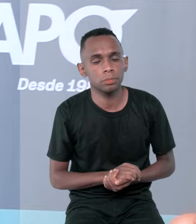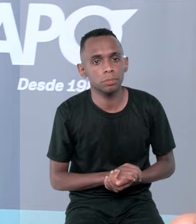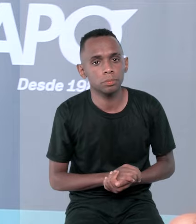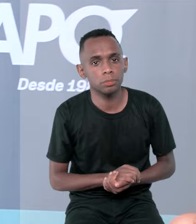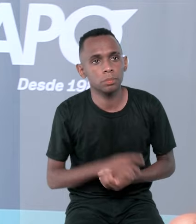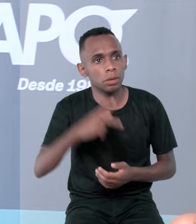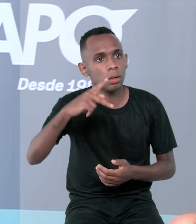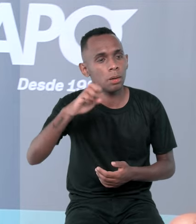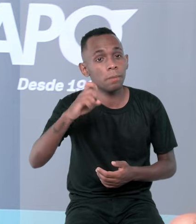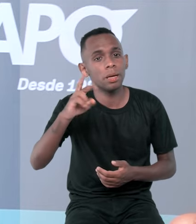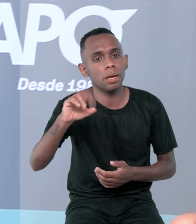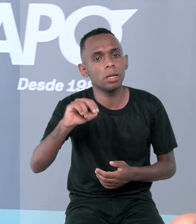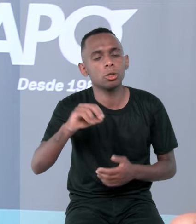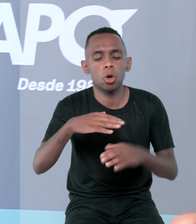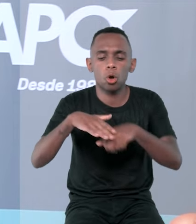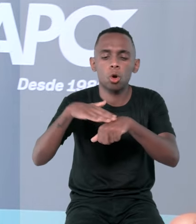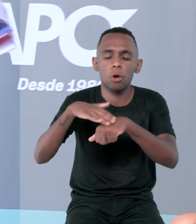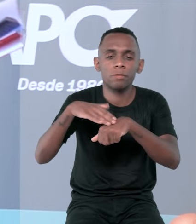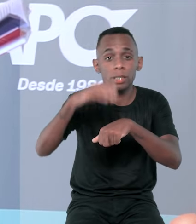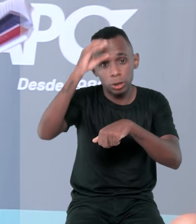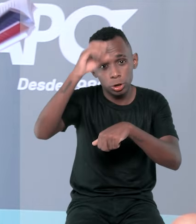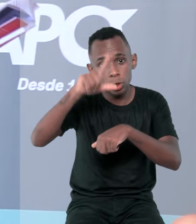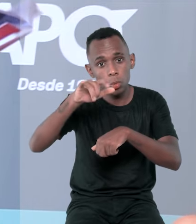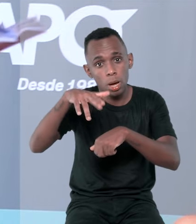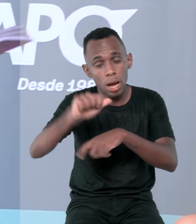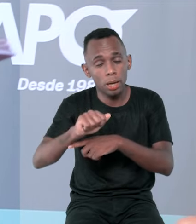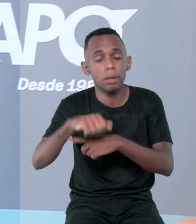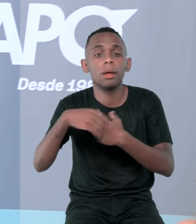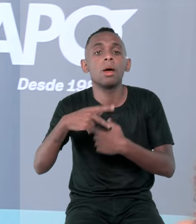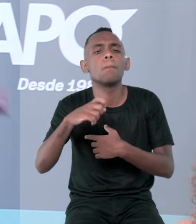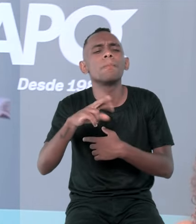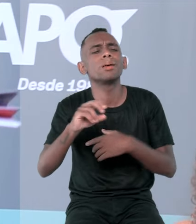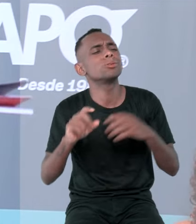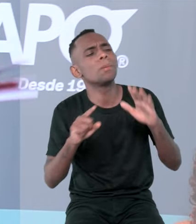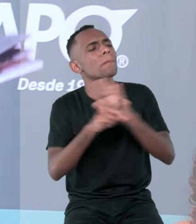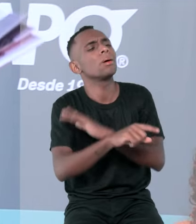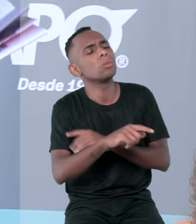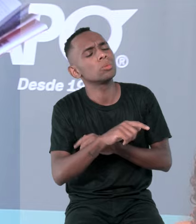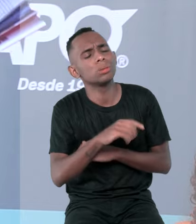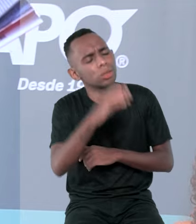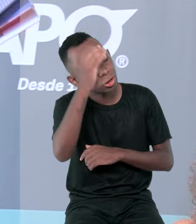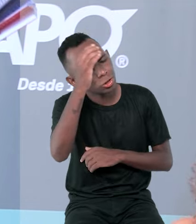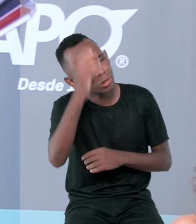O Pedro estava conversando com a tia Luara, e aí o Pedro pergunta para a tia Luara,